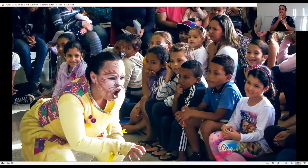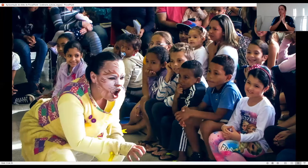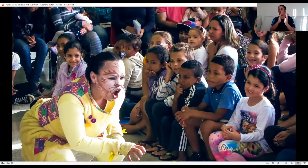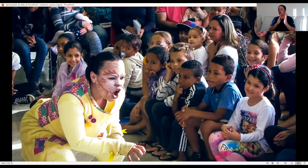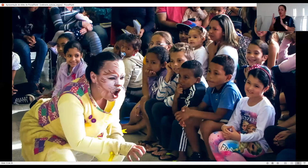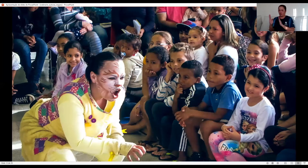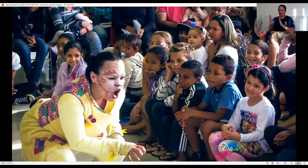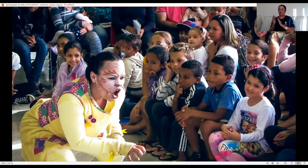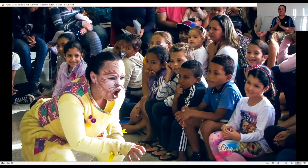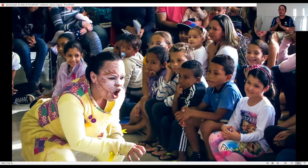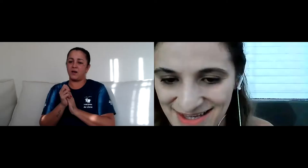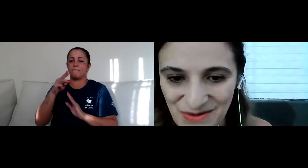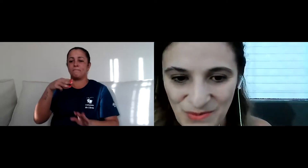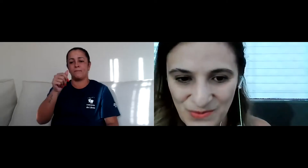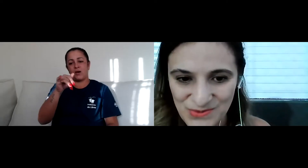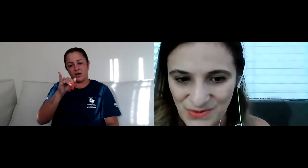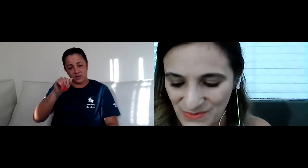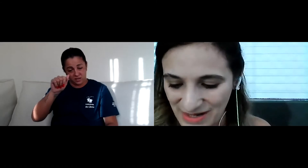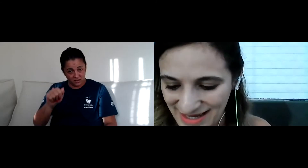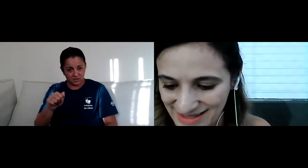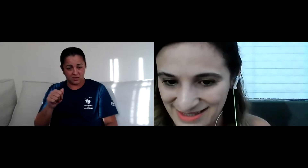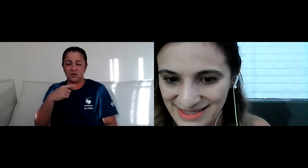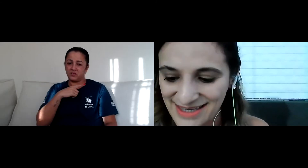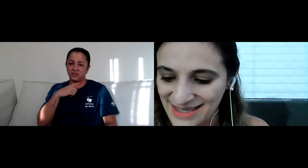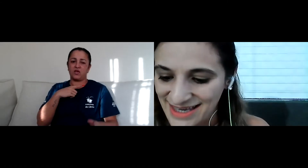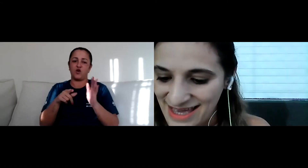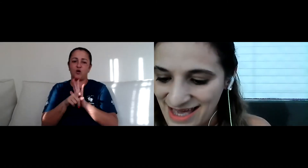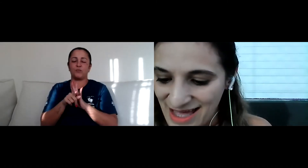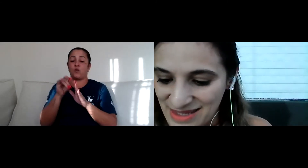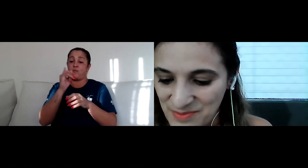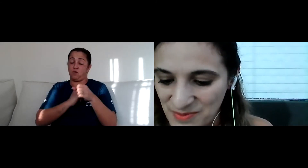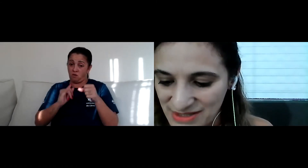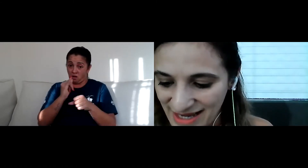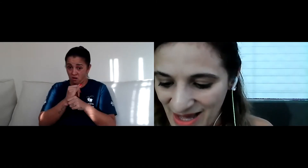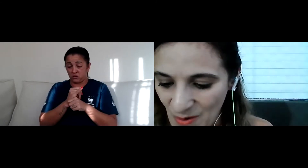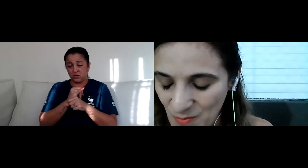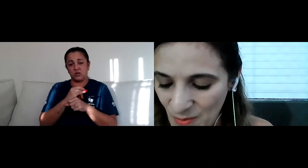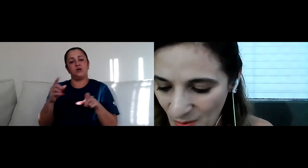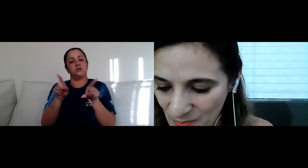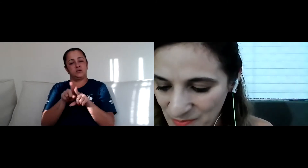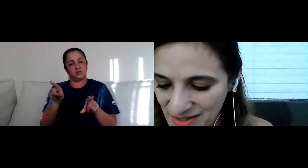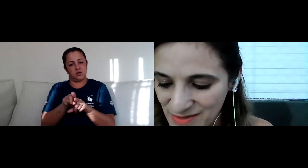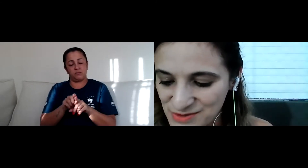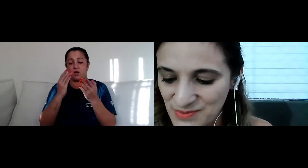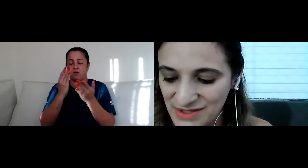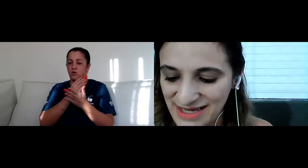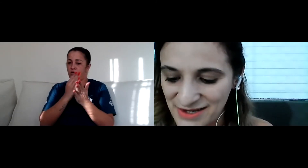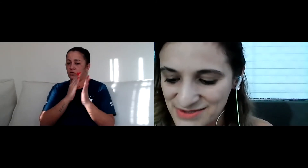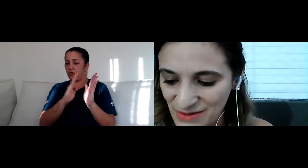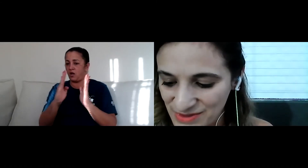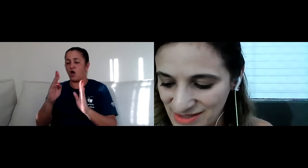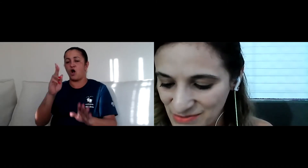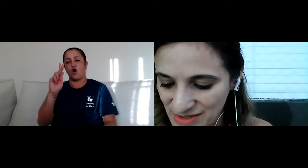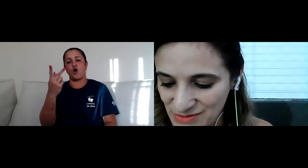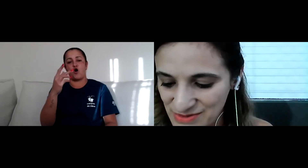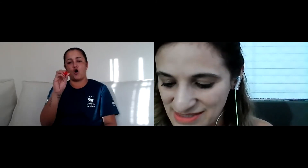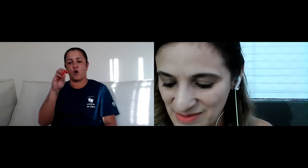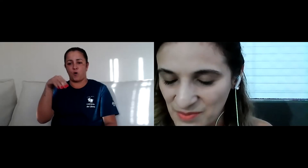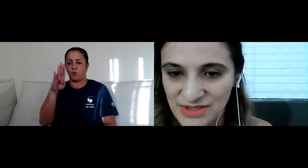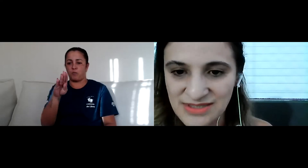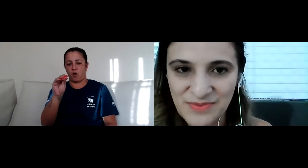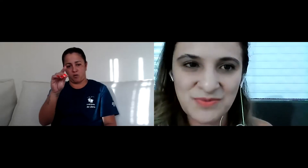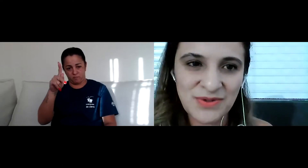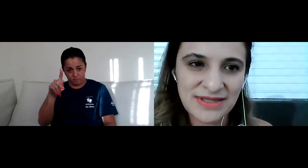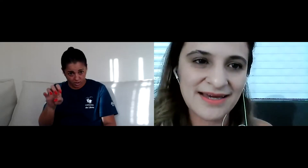dos Reis, que está aqui conosco online, da Biblioteca Raul Bopp, dos bibliotecários da Coordenadoria do